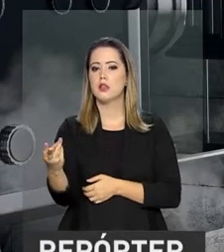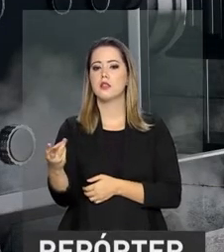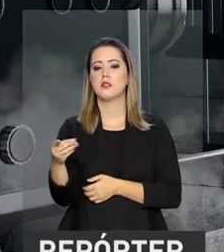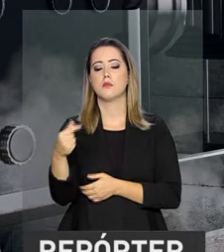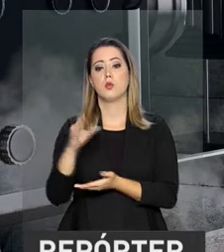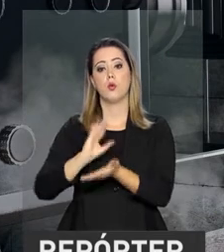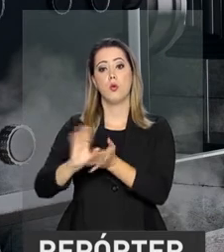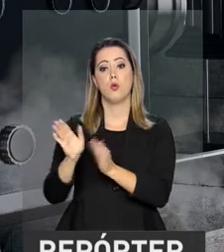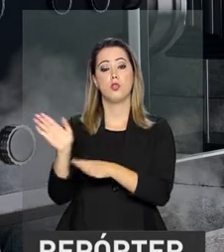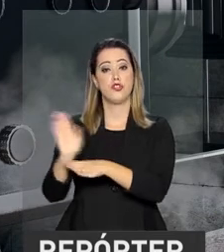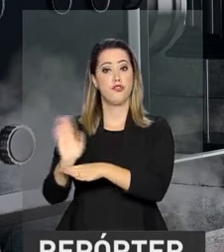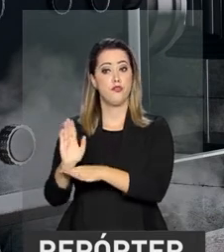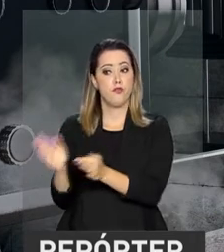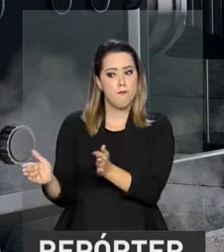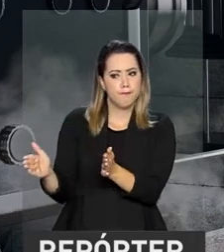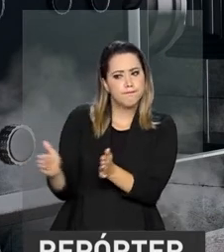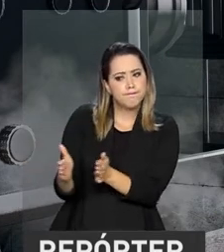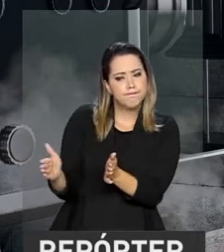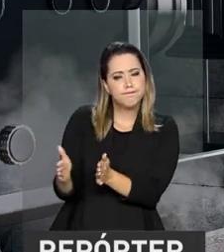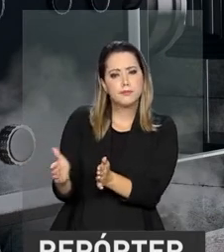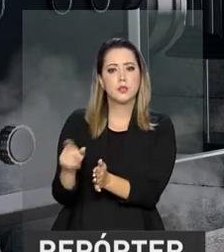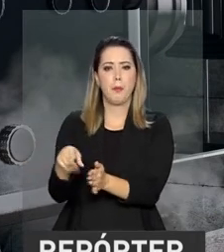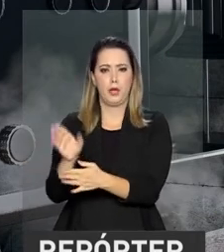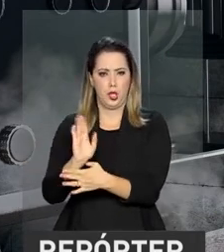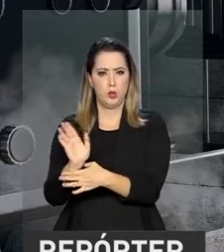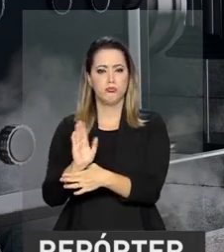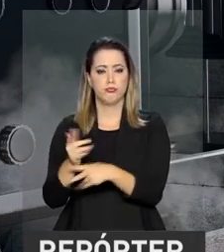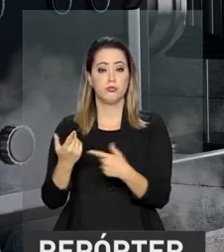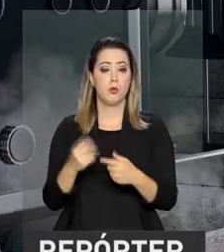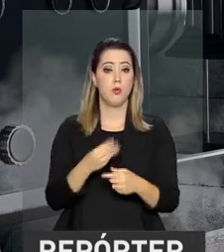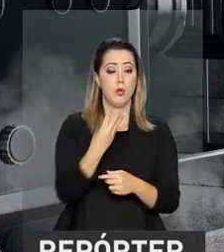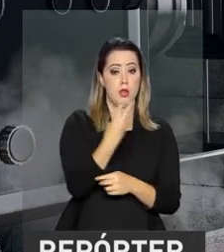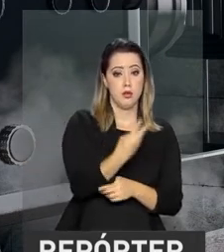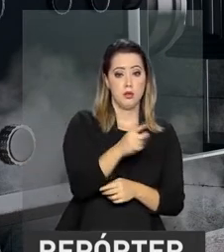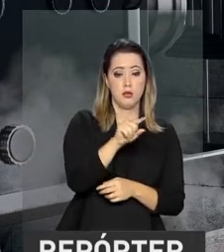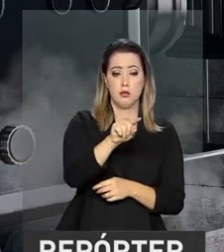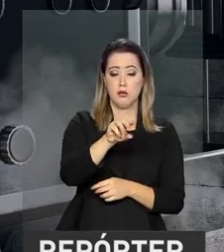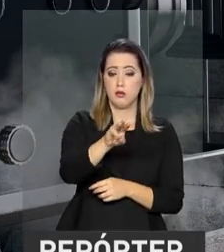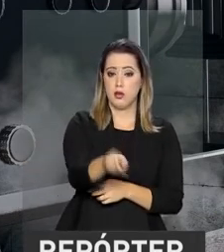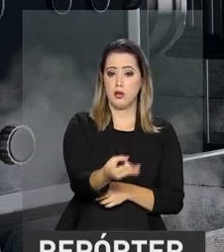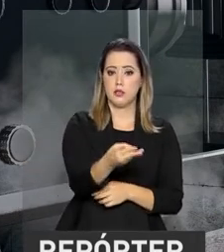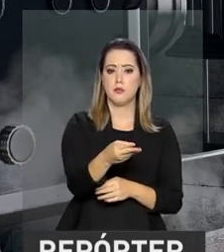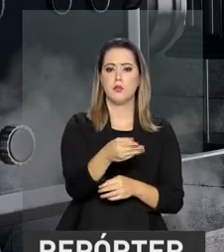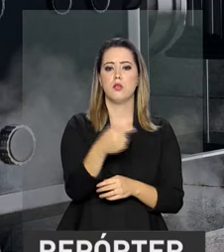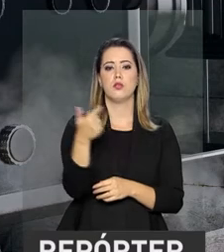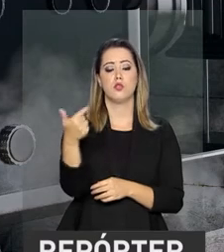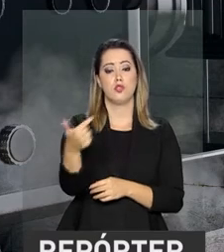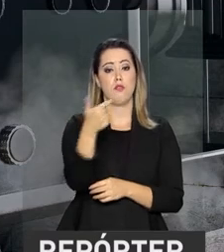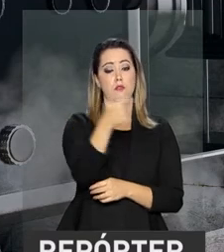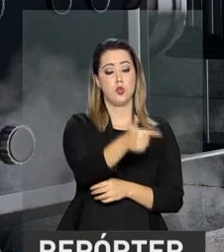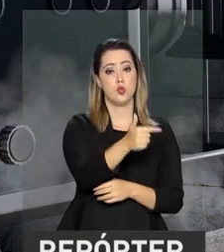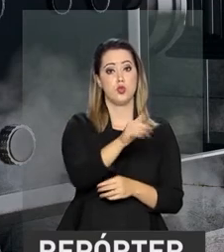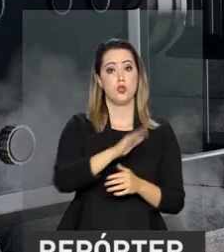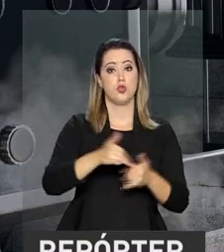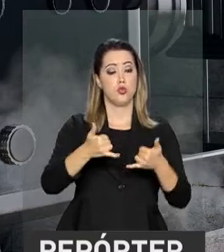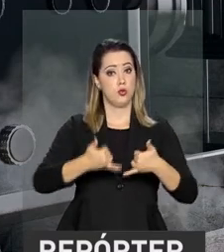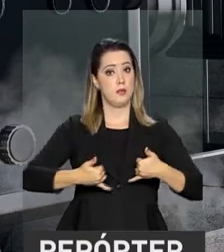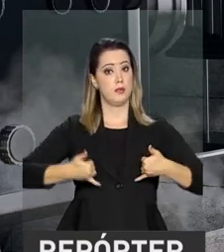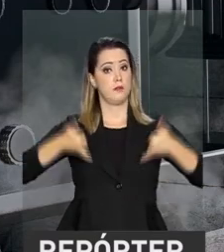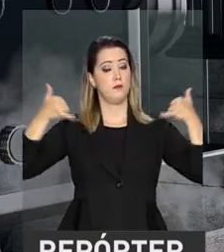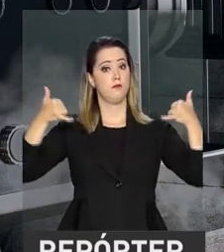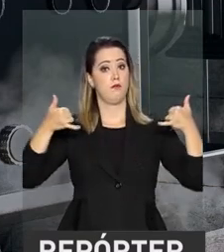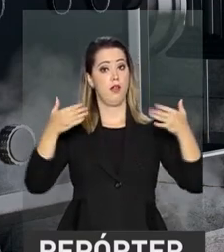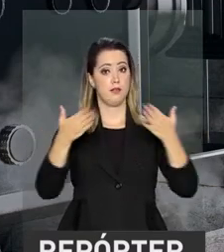para a produção de filmes de curta metragem 3 milhões na realização de 22 festivais e mostras audiovisuais